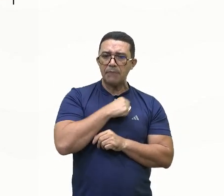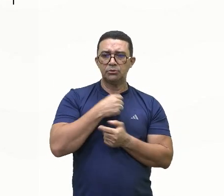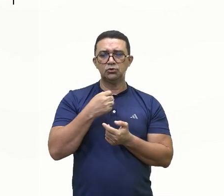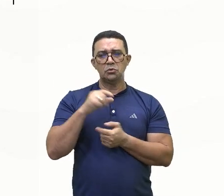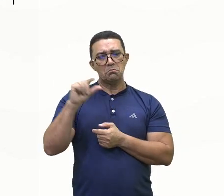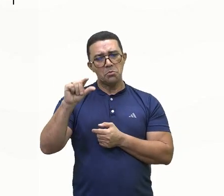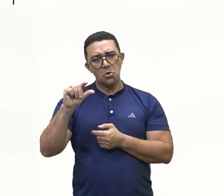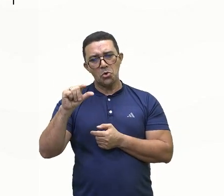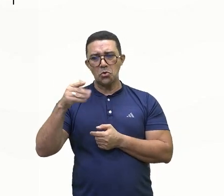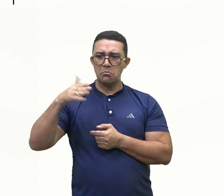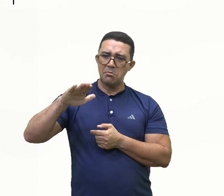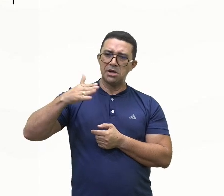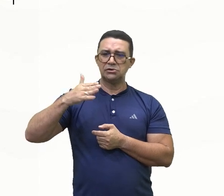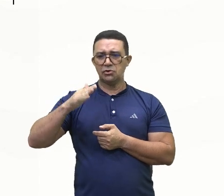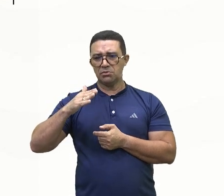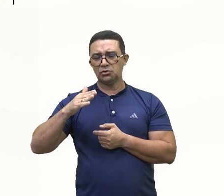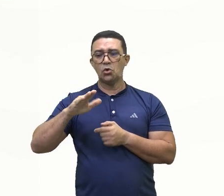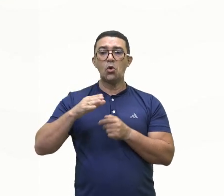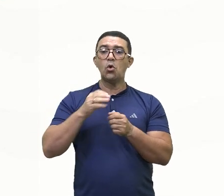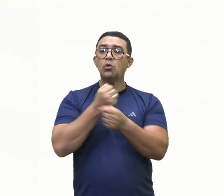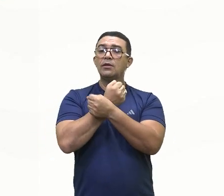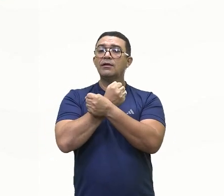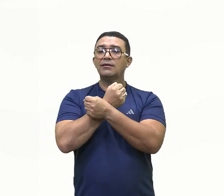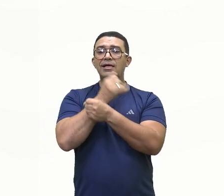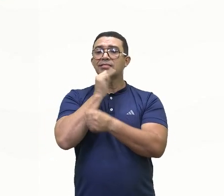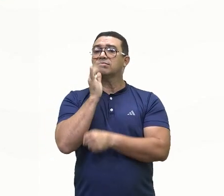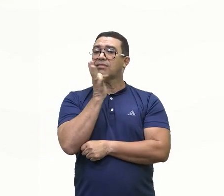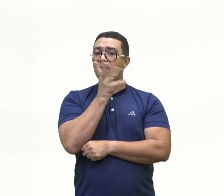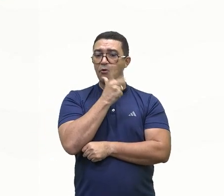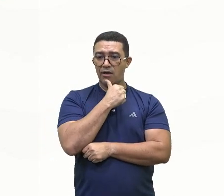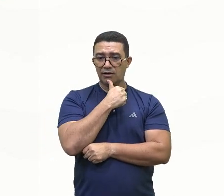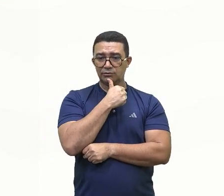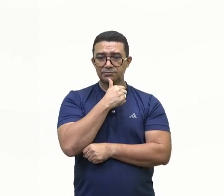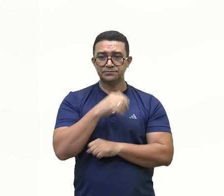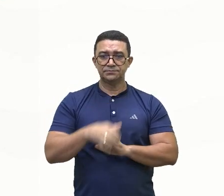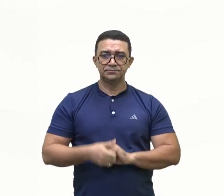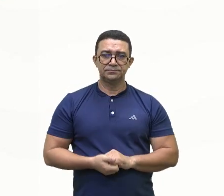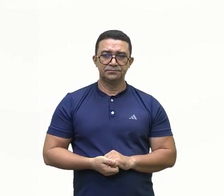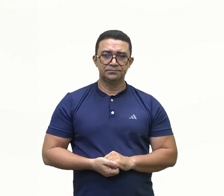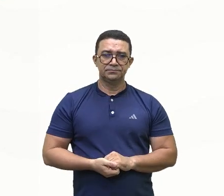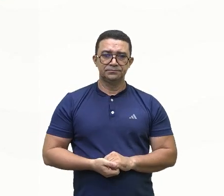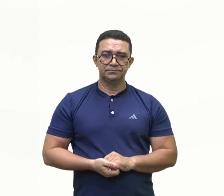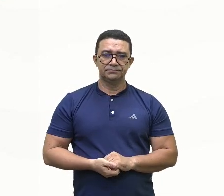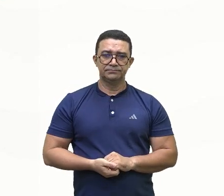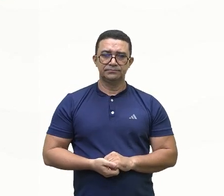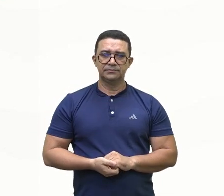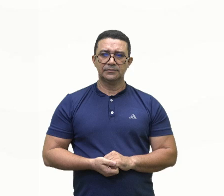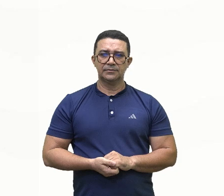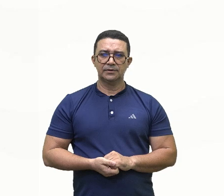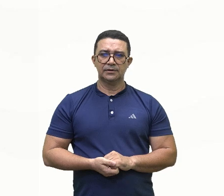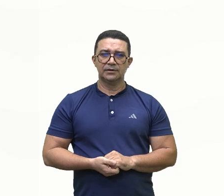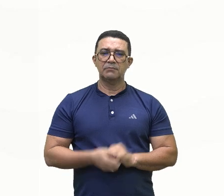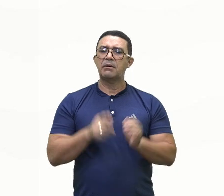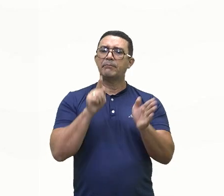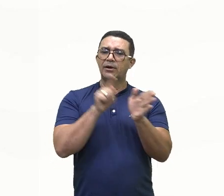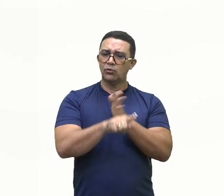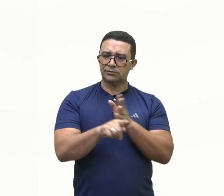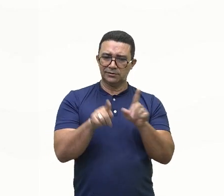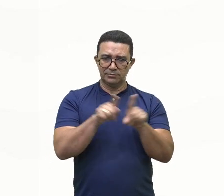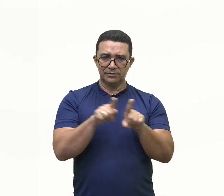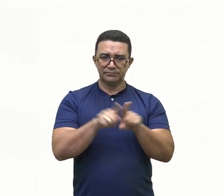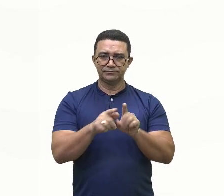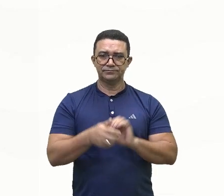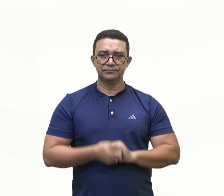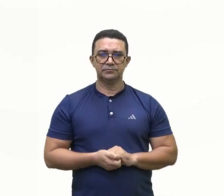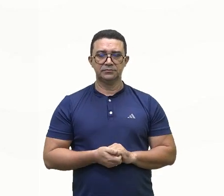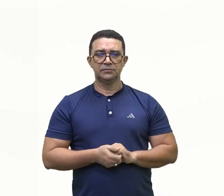pouco, tempo médio ou de um tempo maior. Agora, a pergunta seguinte que vem: